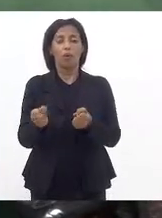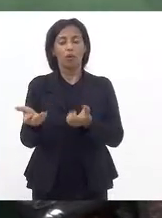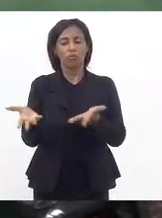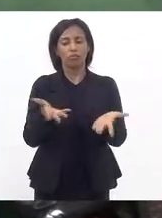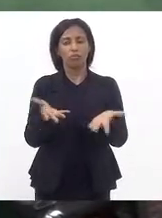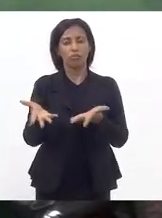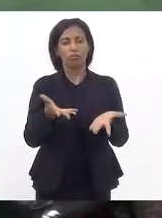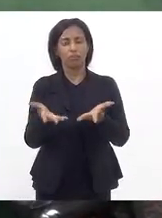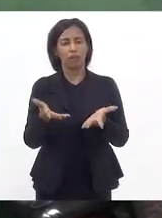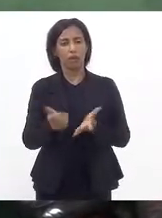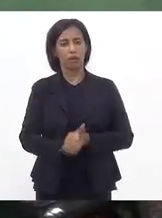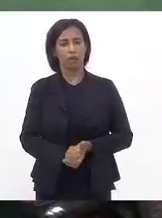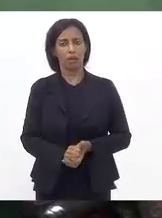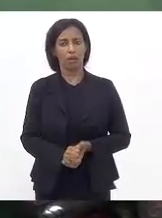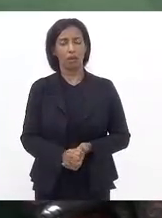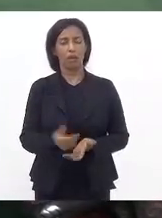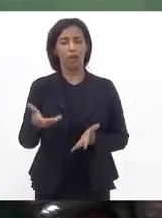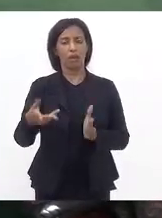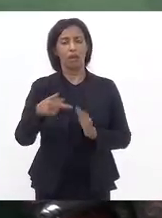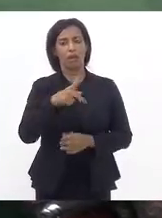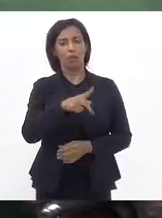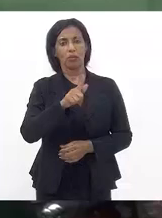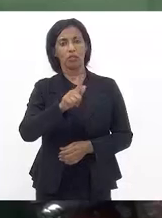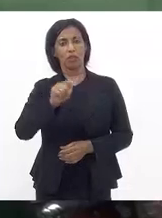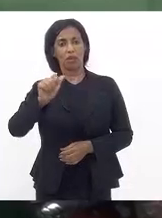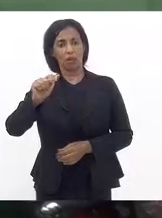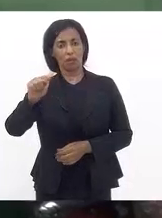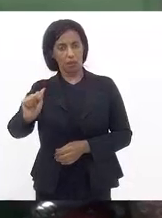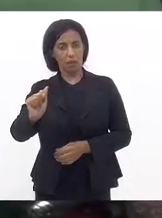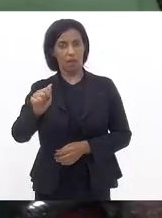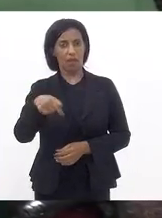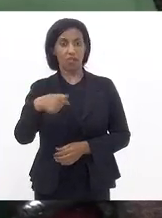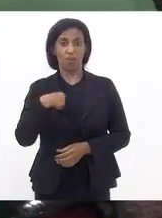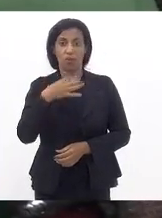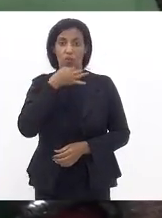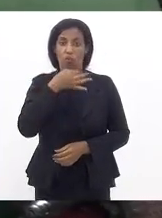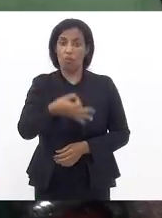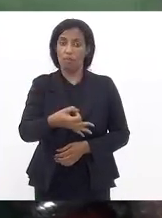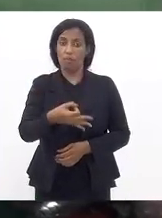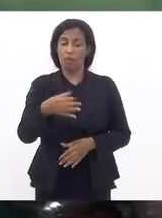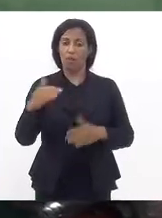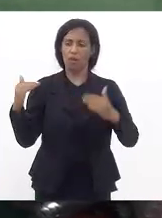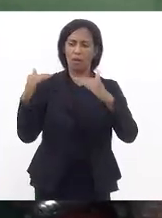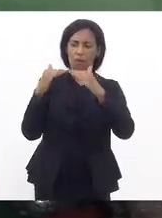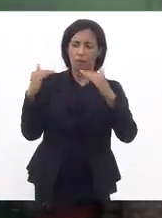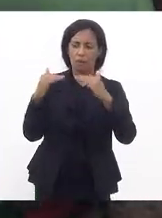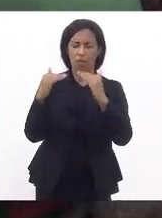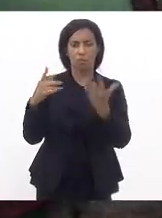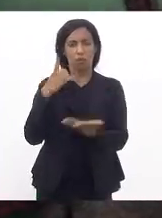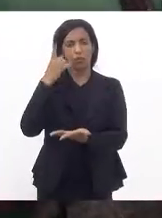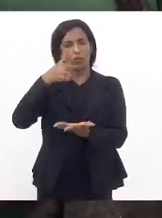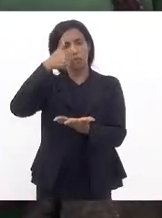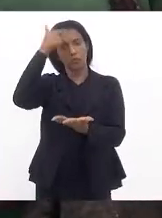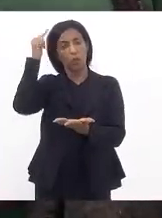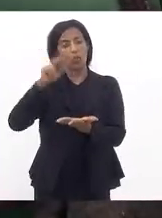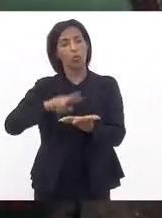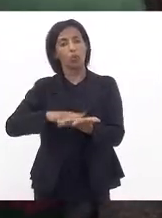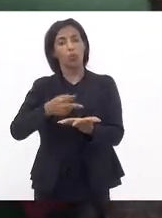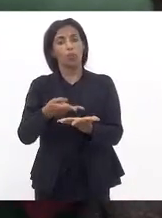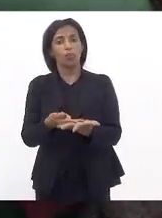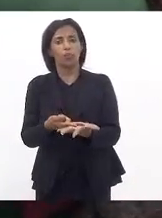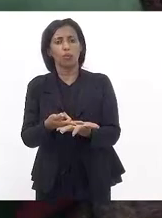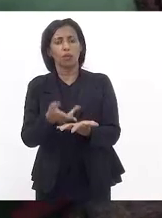fazê-lo de forma globalizada é a procuradoria-geral da casa portanto a minha sugestão na mesma linha do Luiz Paulo apenas